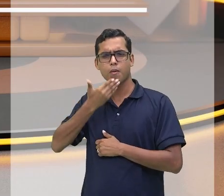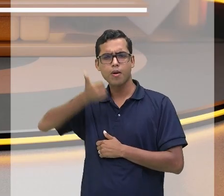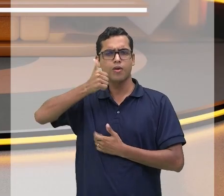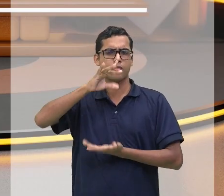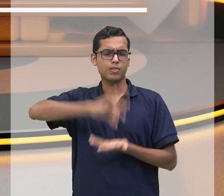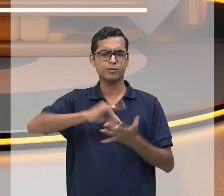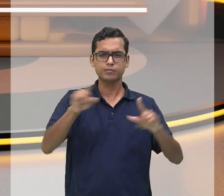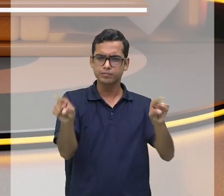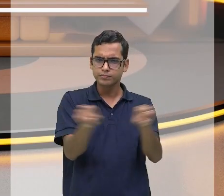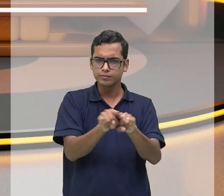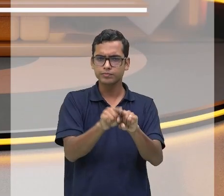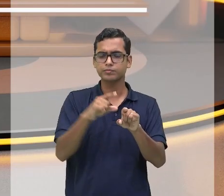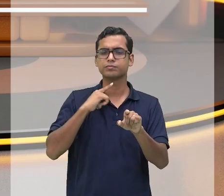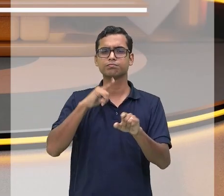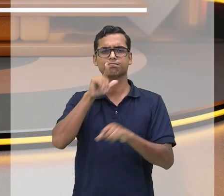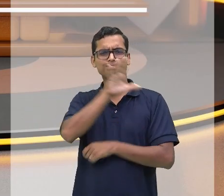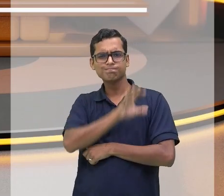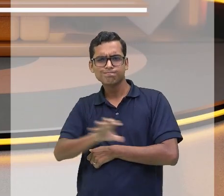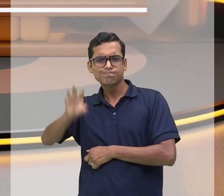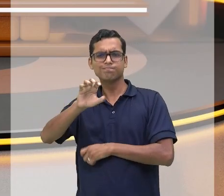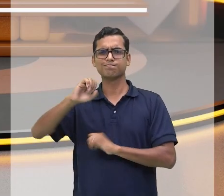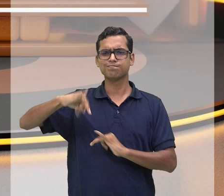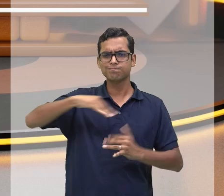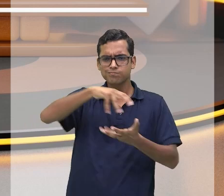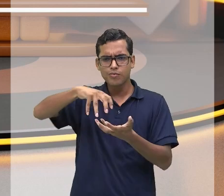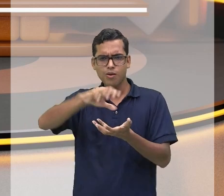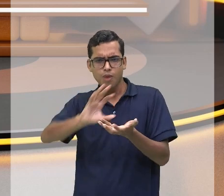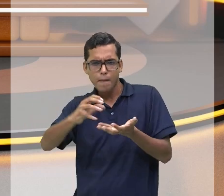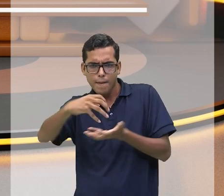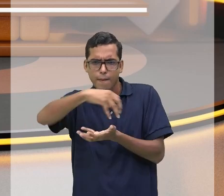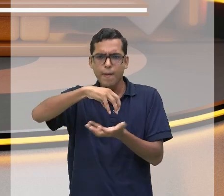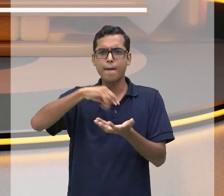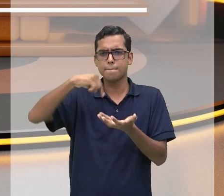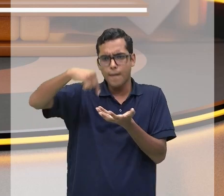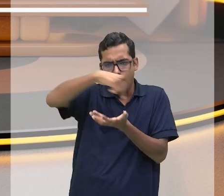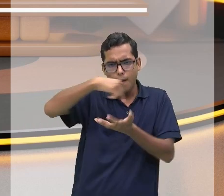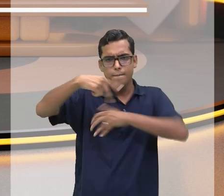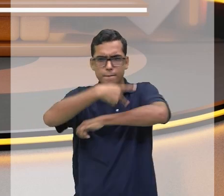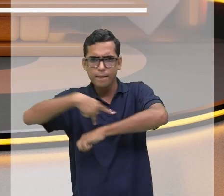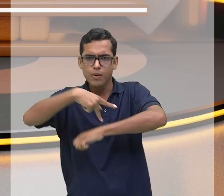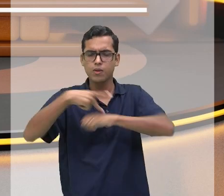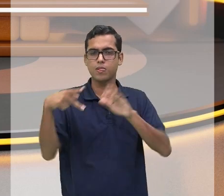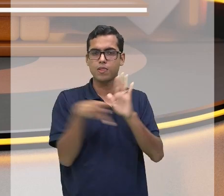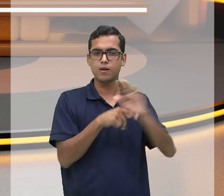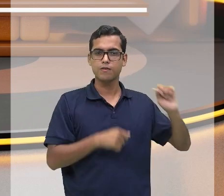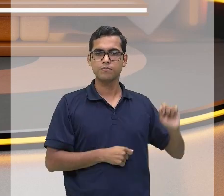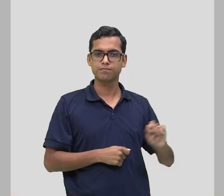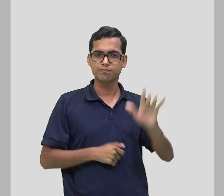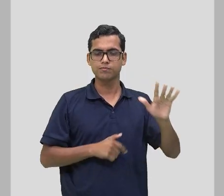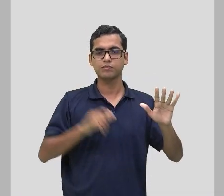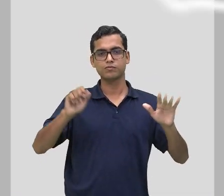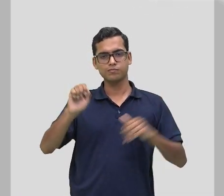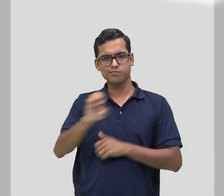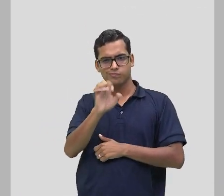observar melhor onde esses países vão estar localizados que acabam formando a CEI. Olha só.